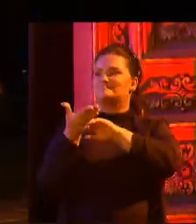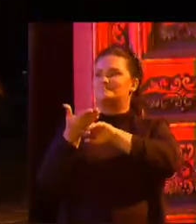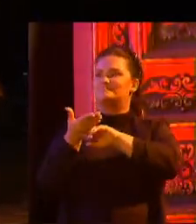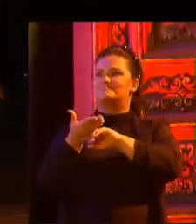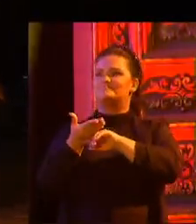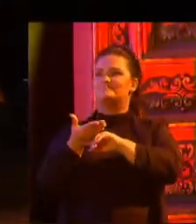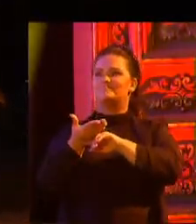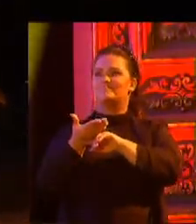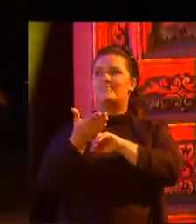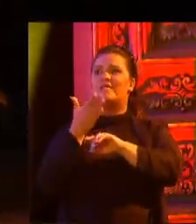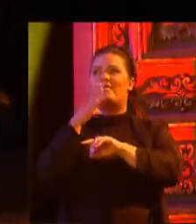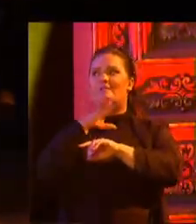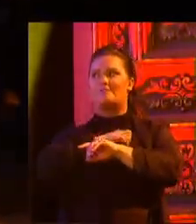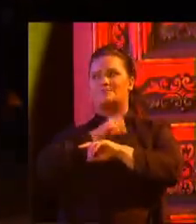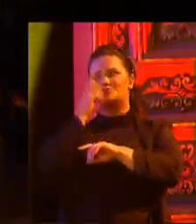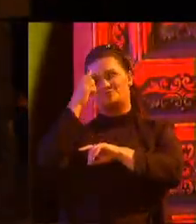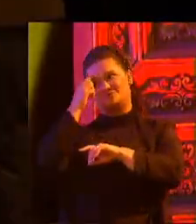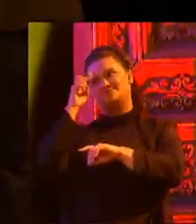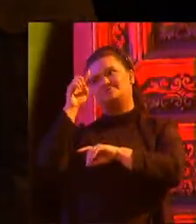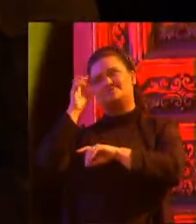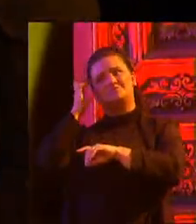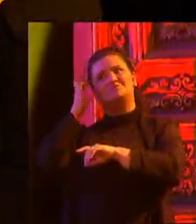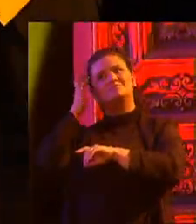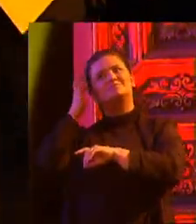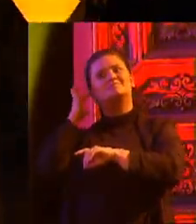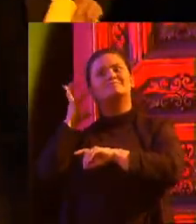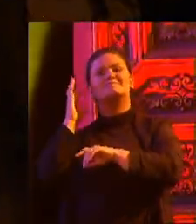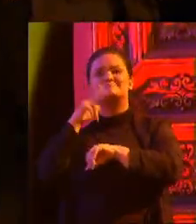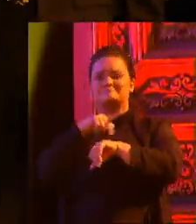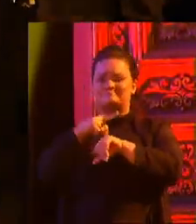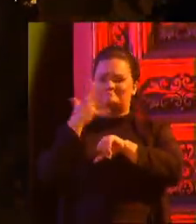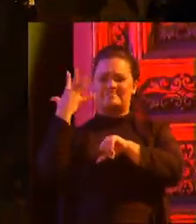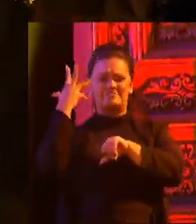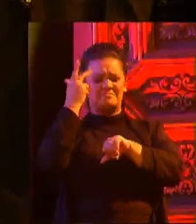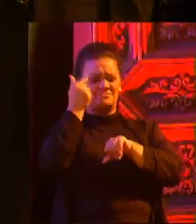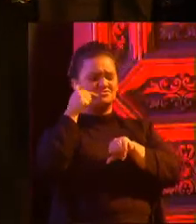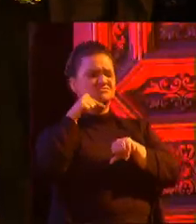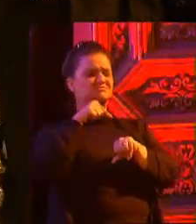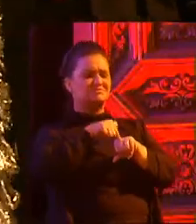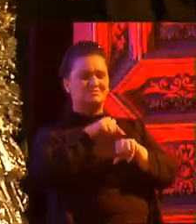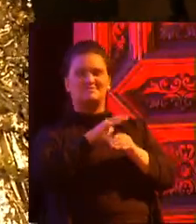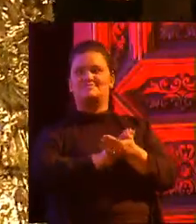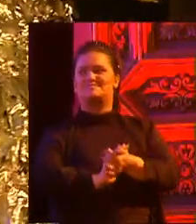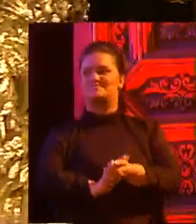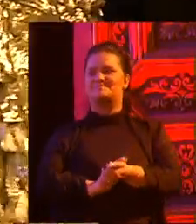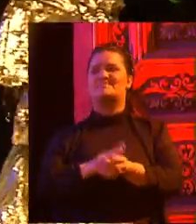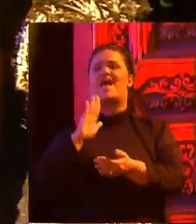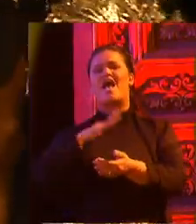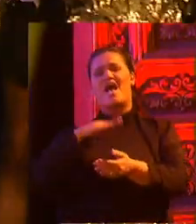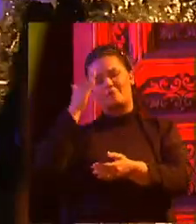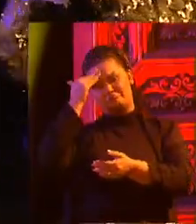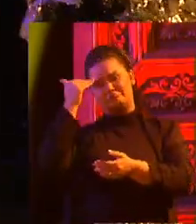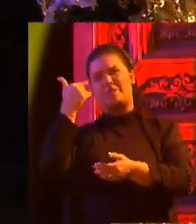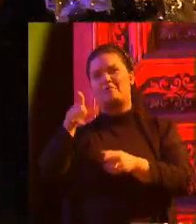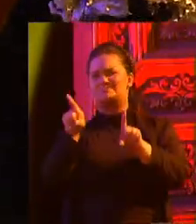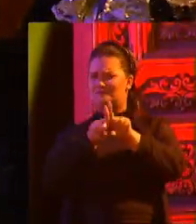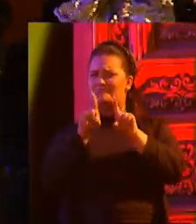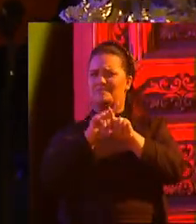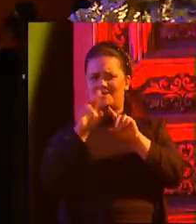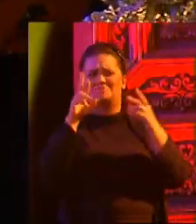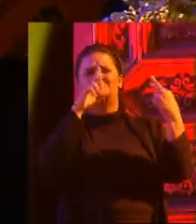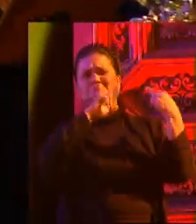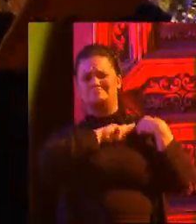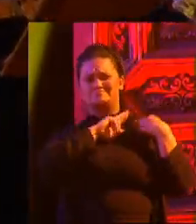amor de Deus. Esse troféu tão lindo. Uau, que lindo. É uma honra e uma responsabilidade